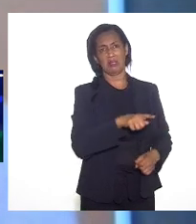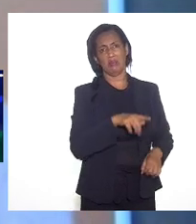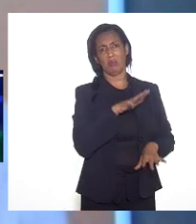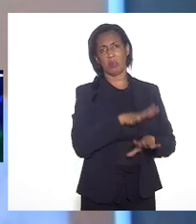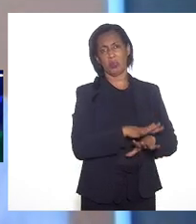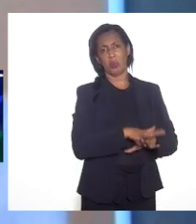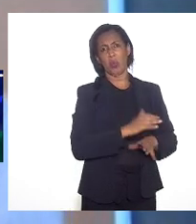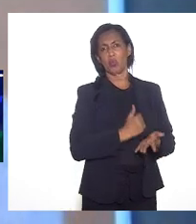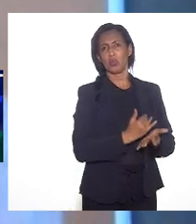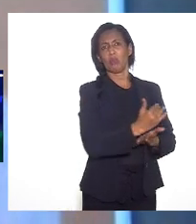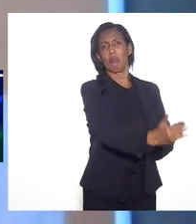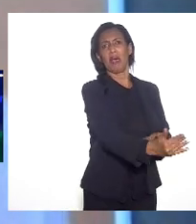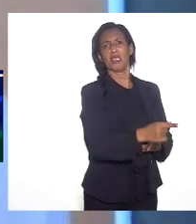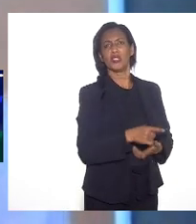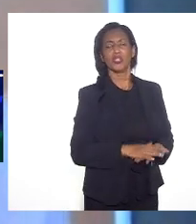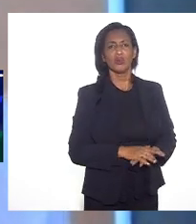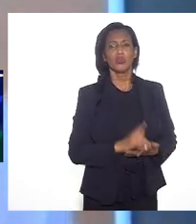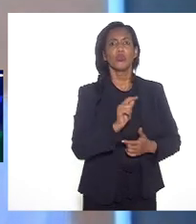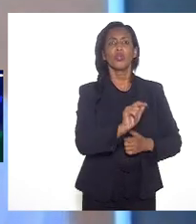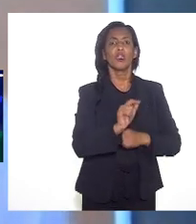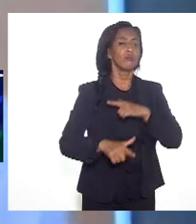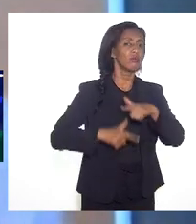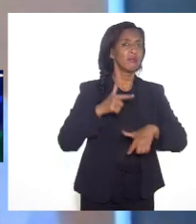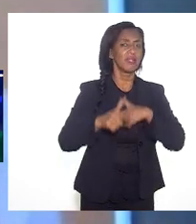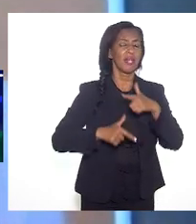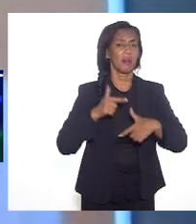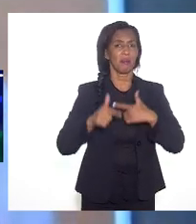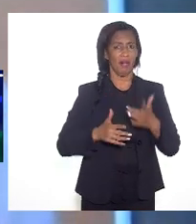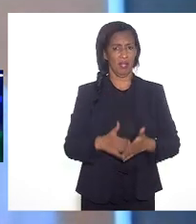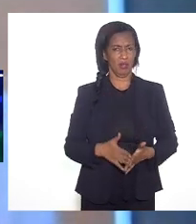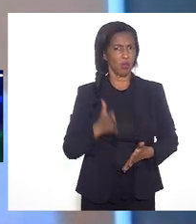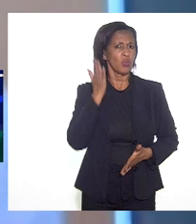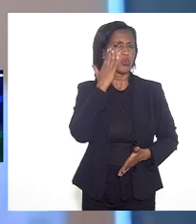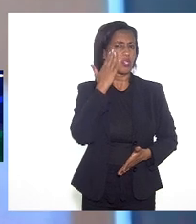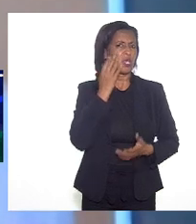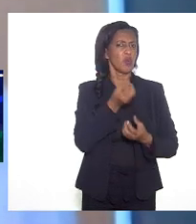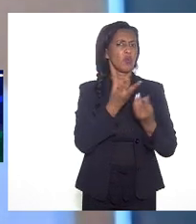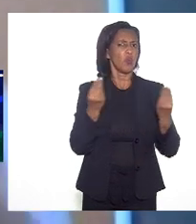Tudo partindo da questão do trabalho infantil. Eu sei que muita